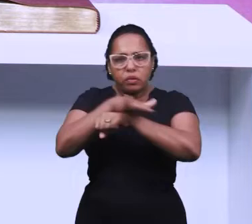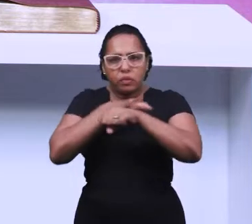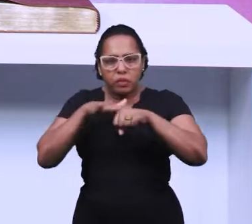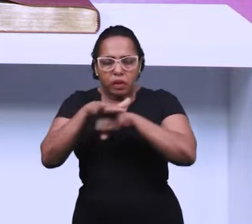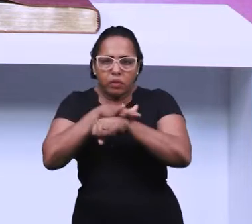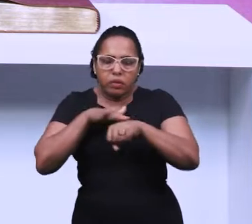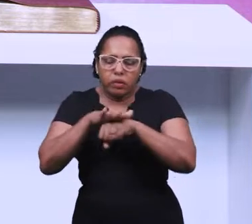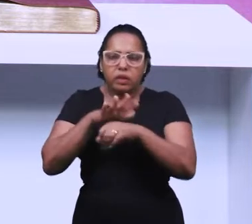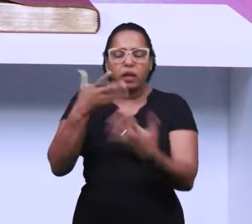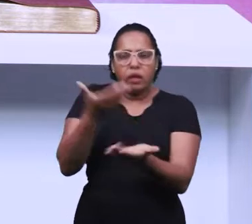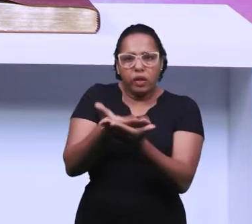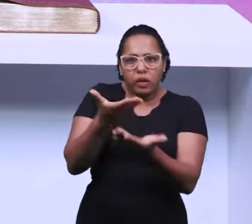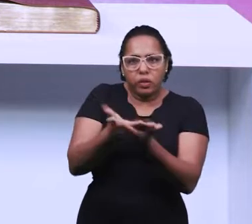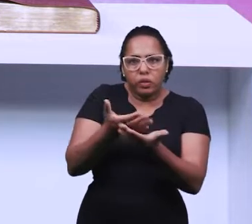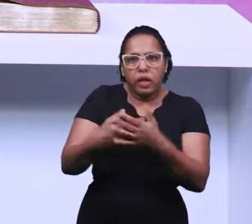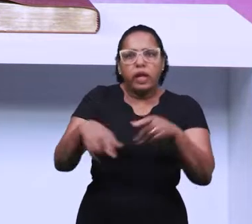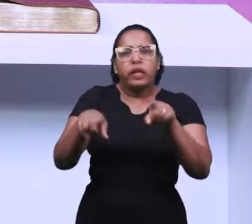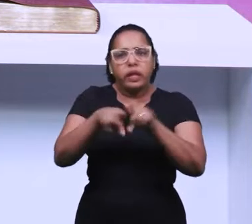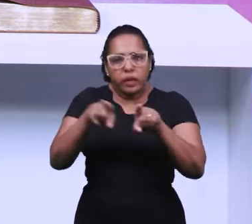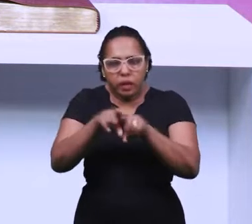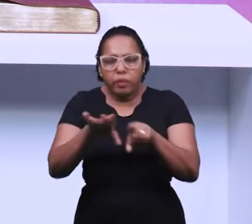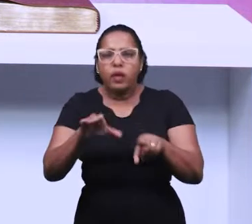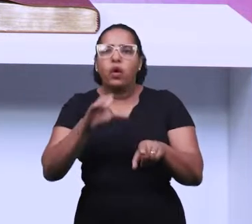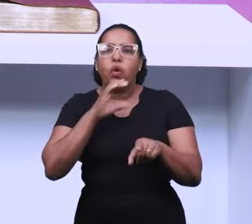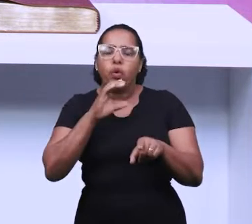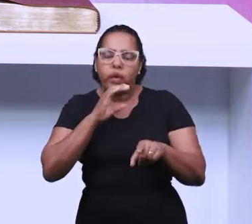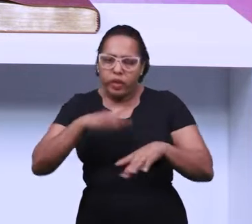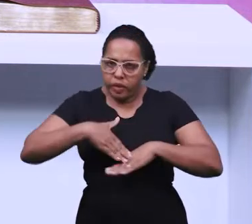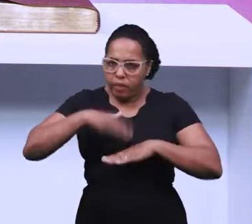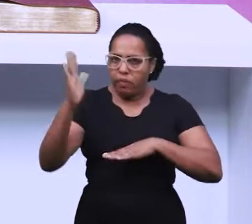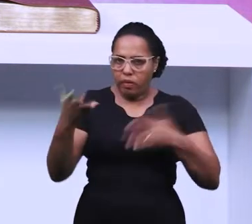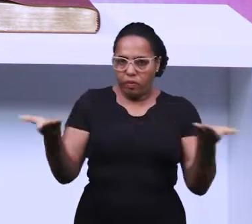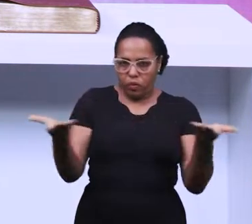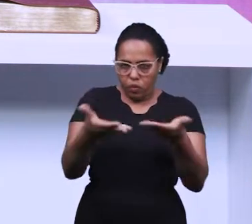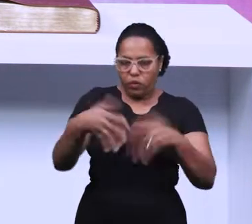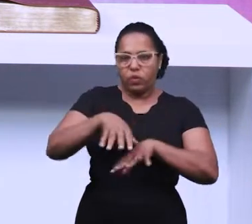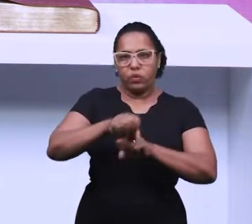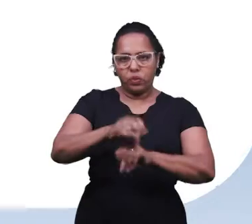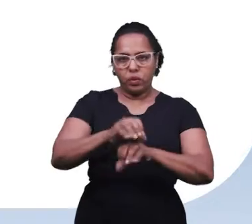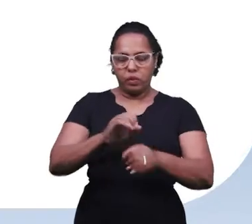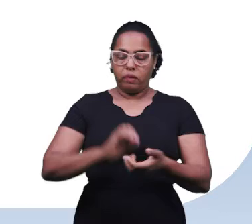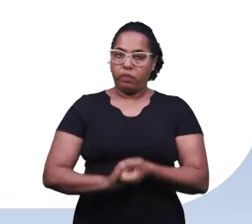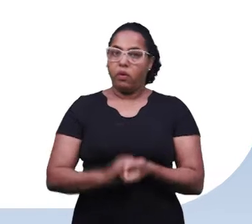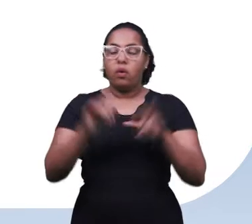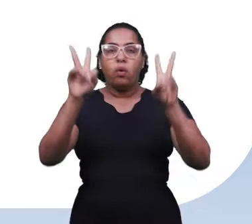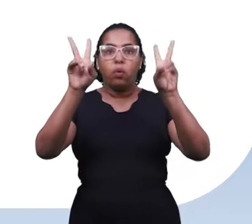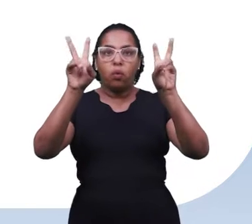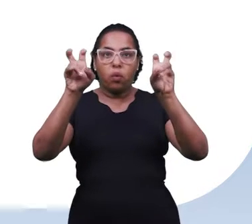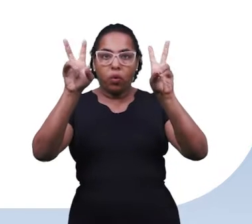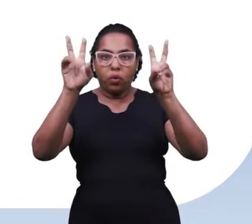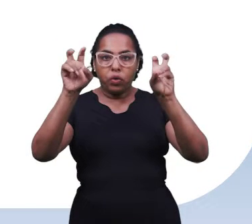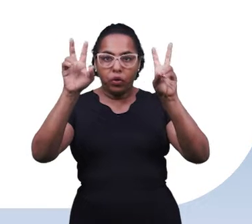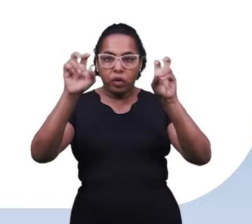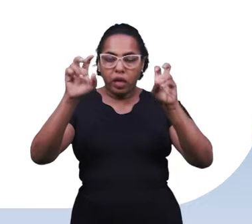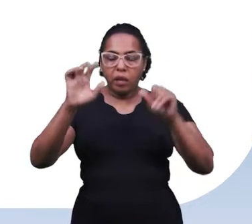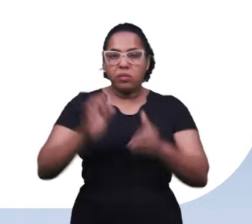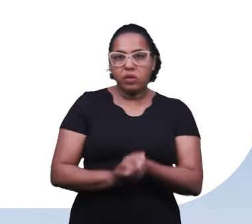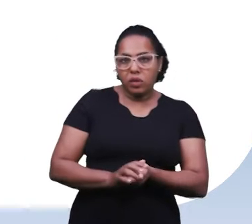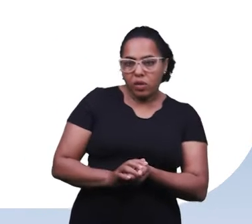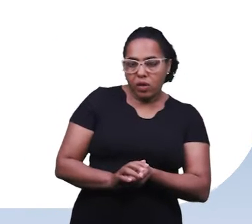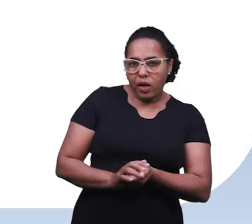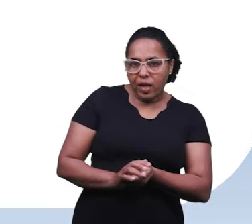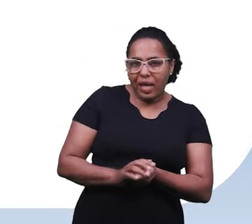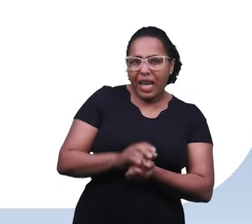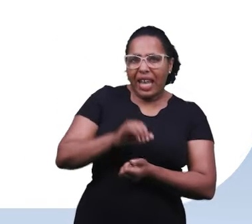conversar, vamos estudar e conhecer um pouco mais na aula de hoje. Nosso tema hoje é